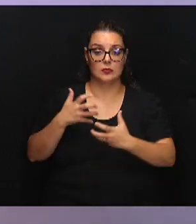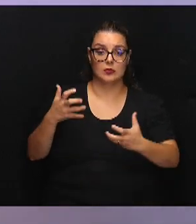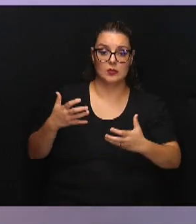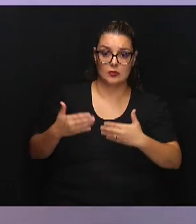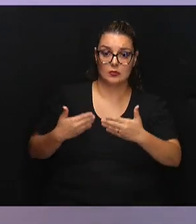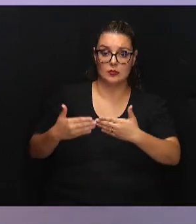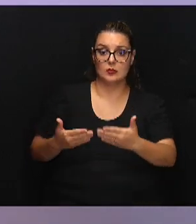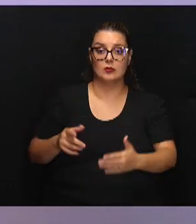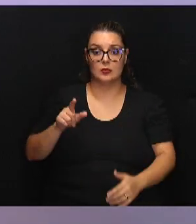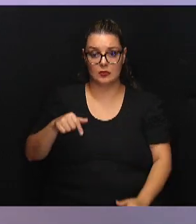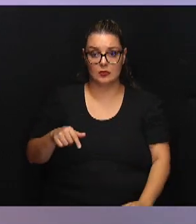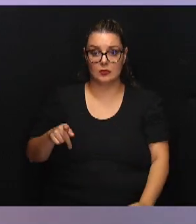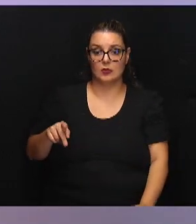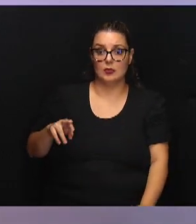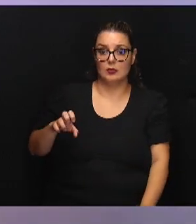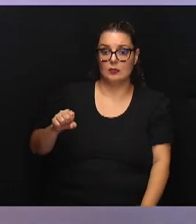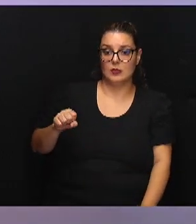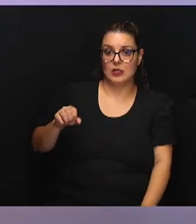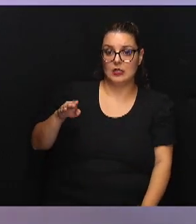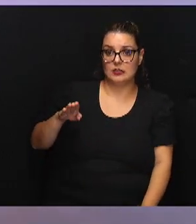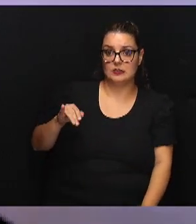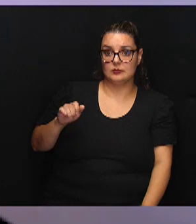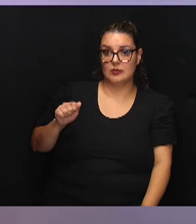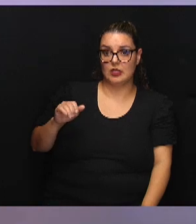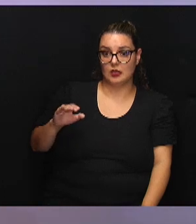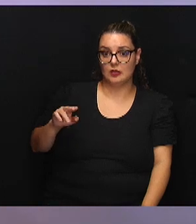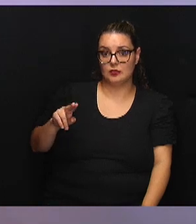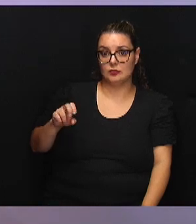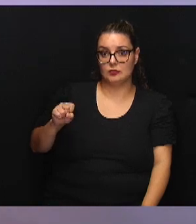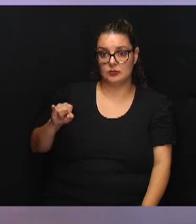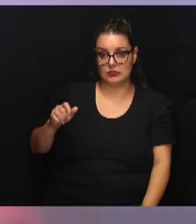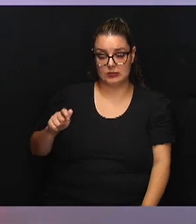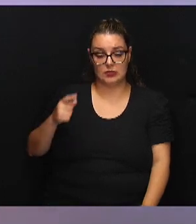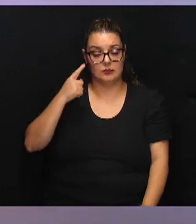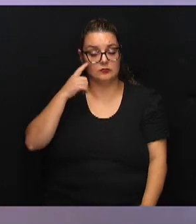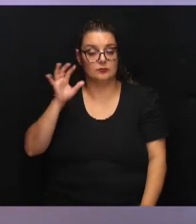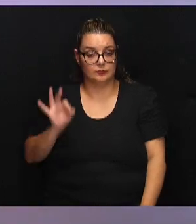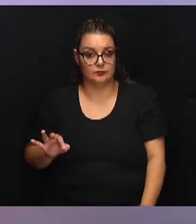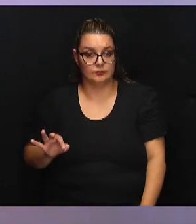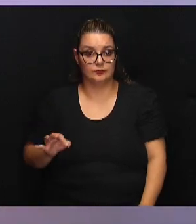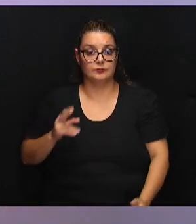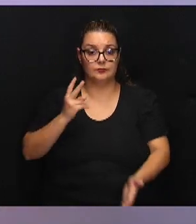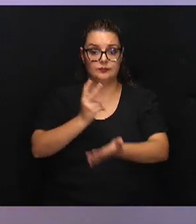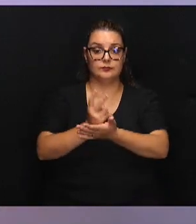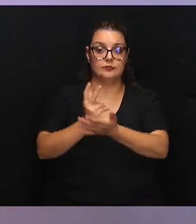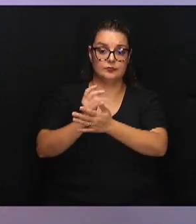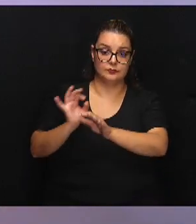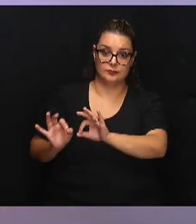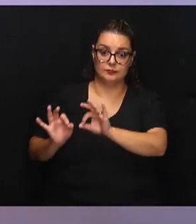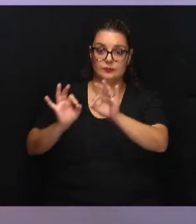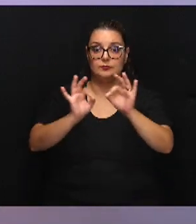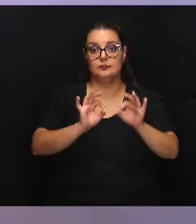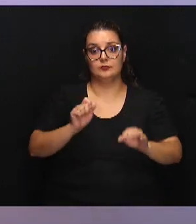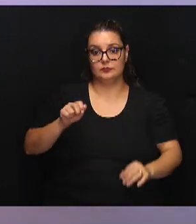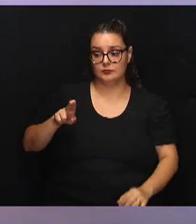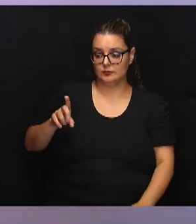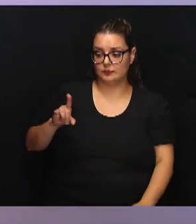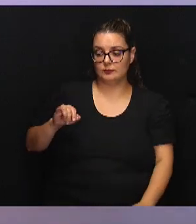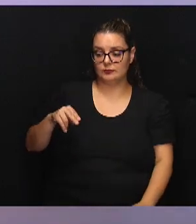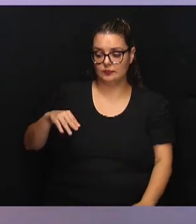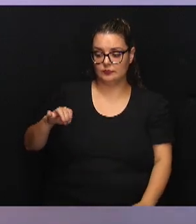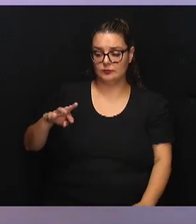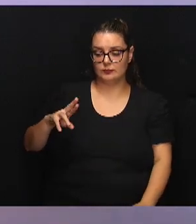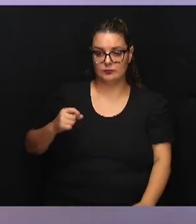que é o chamada presbiacusia. E aí, o ideal é a gente sempre fazer acompanhamento, então, audiometria uma vez ao